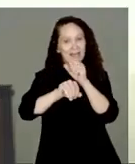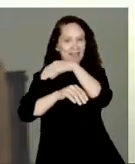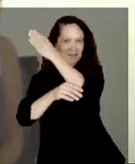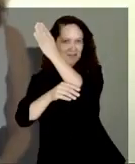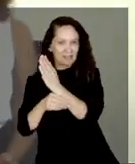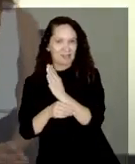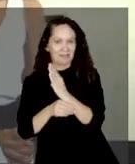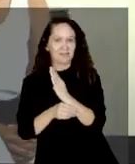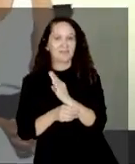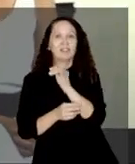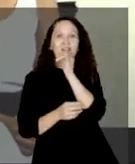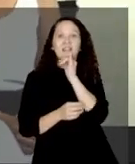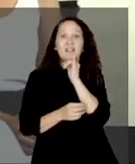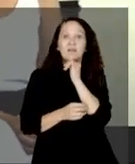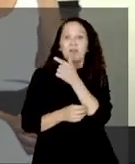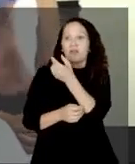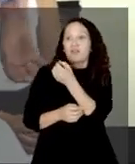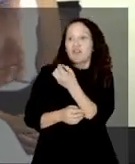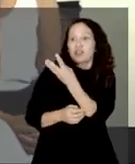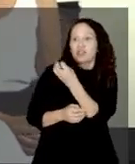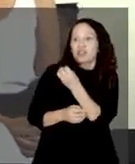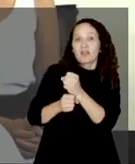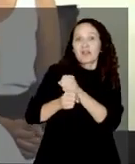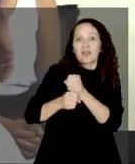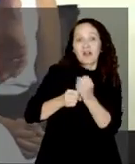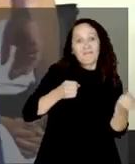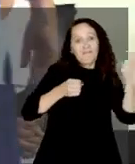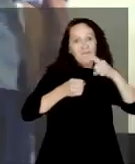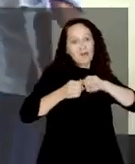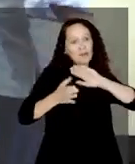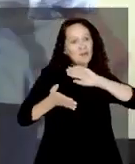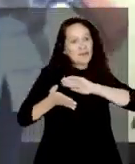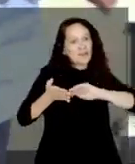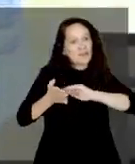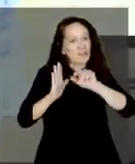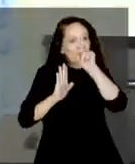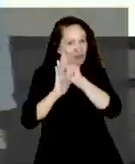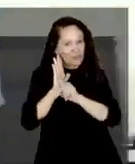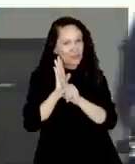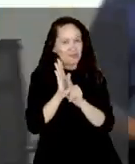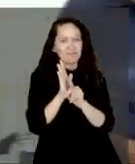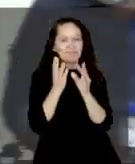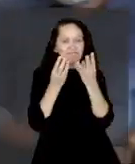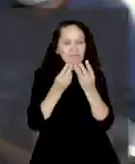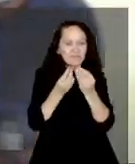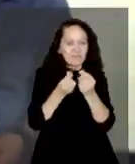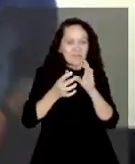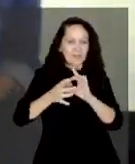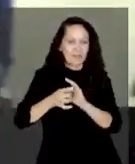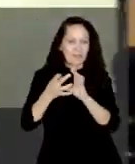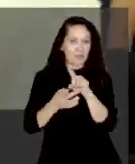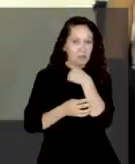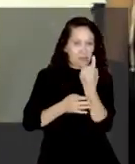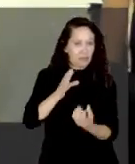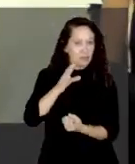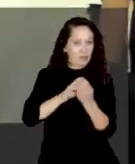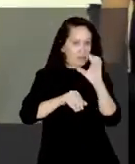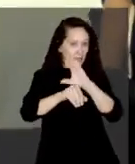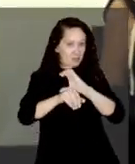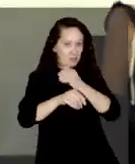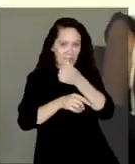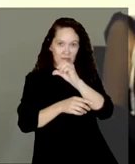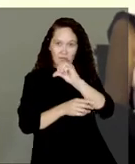tão incomodada com a Nicarágua, a elite brasileira que fica tão incomodada com Cuba, a